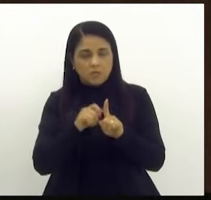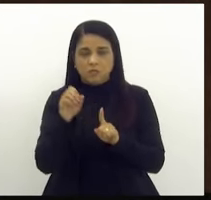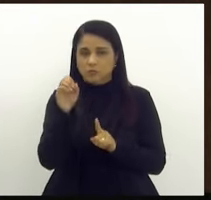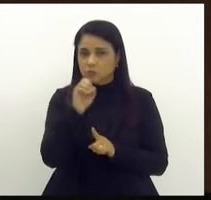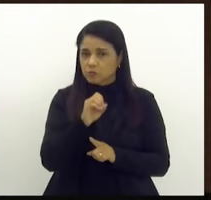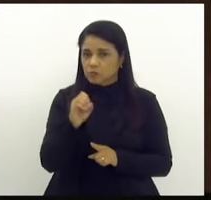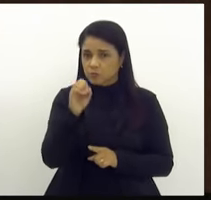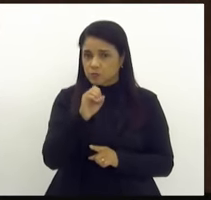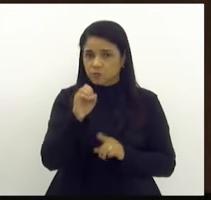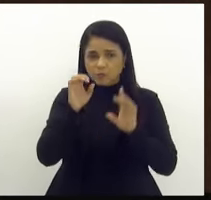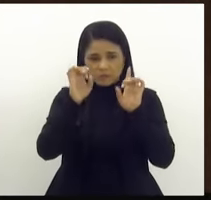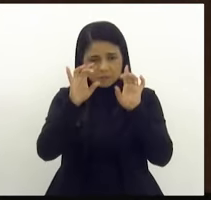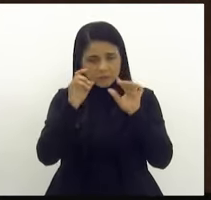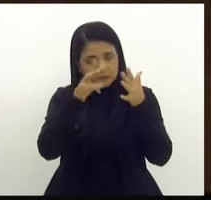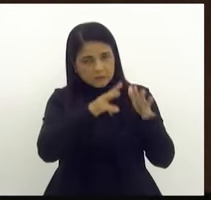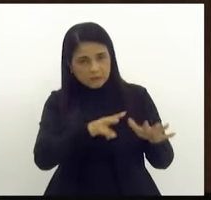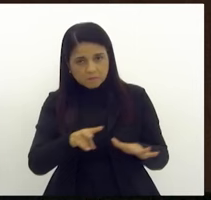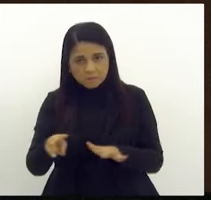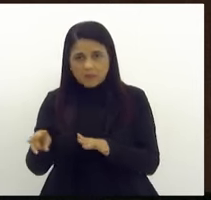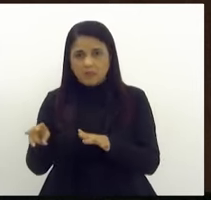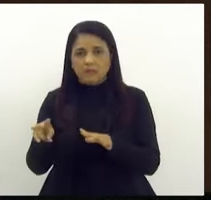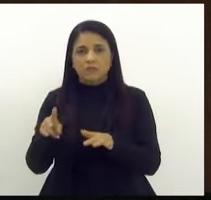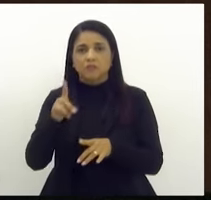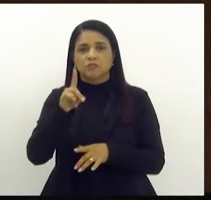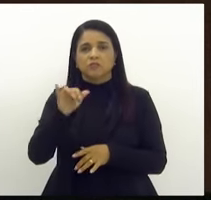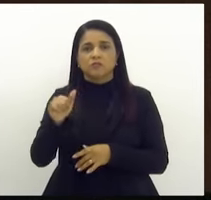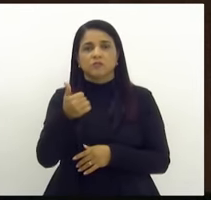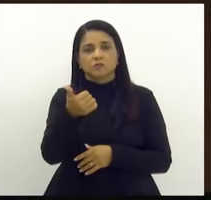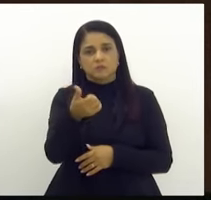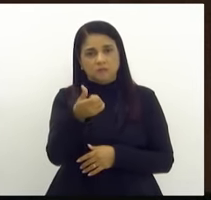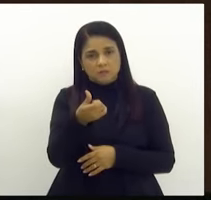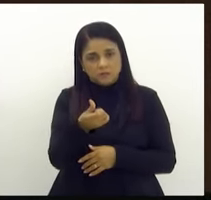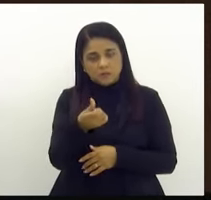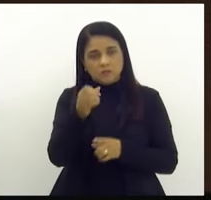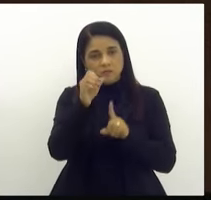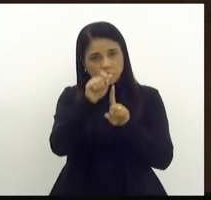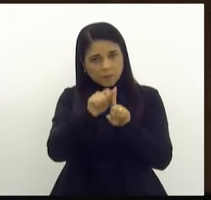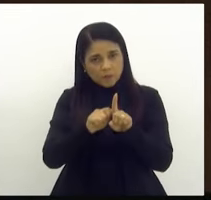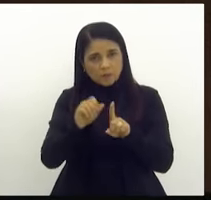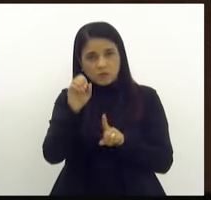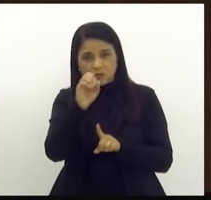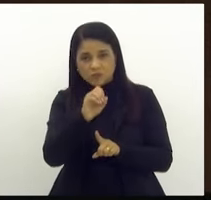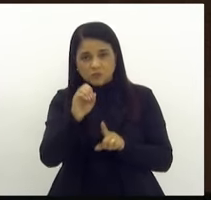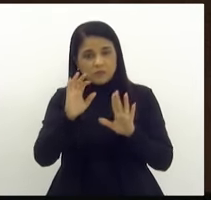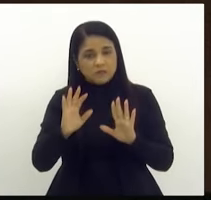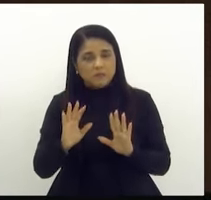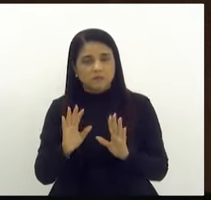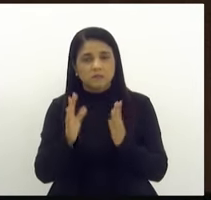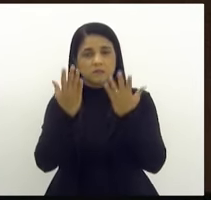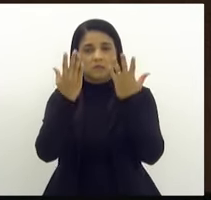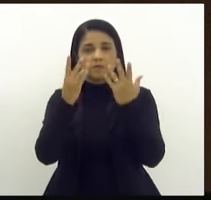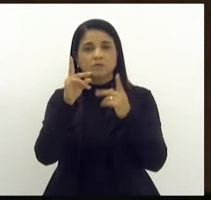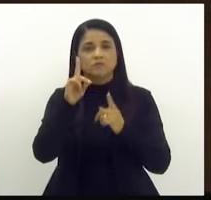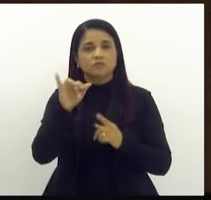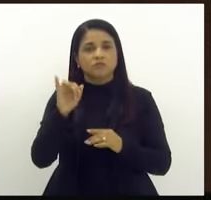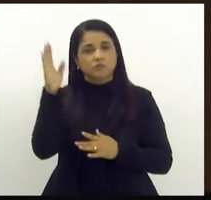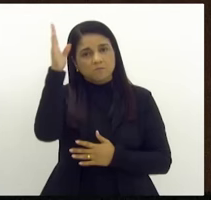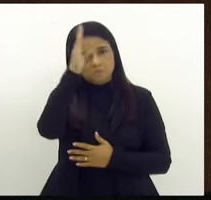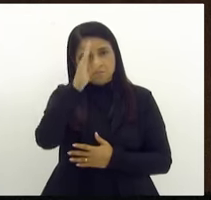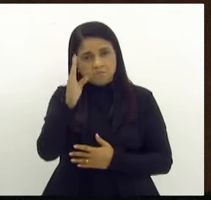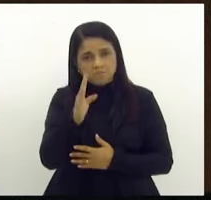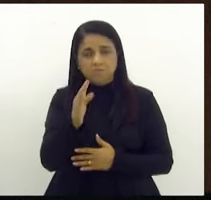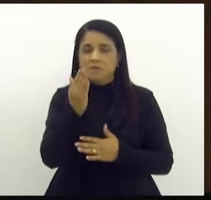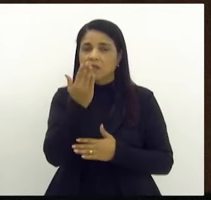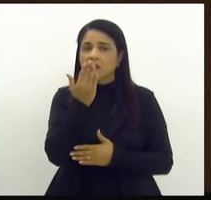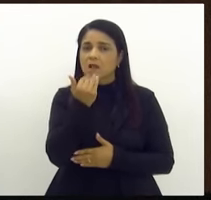especialmente nessa semana né do dia 16 de outubro que nós celebramos o dia internacional